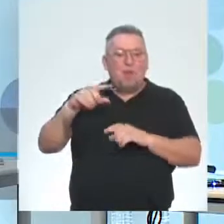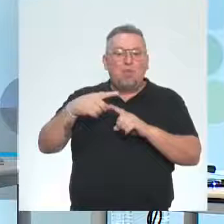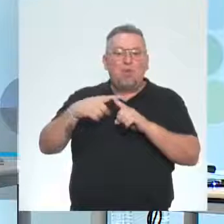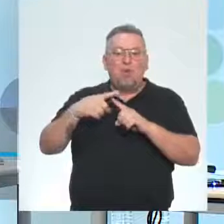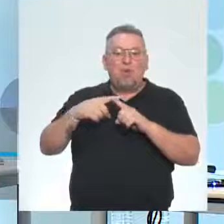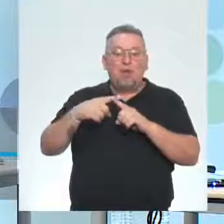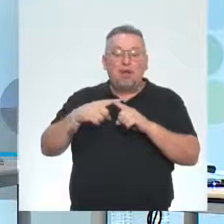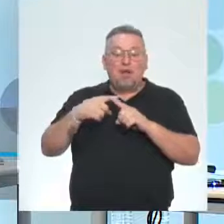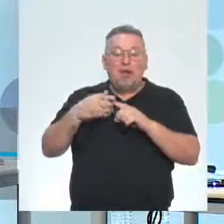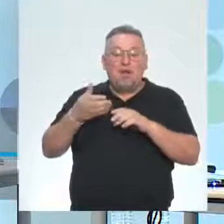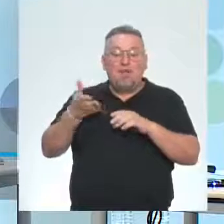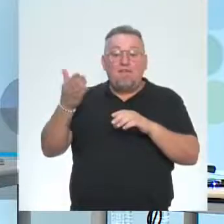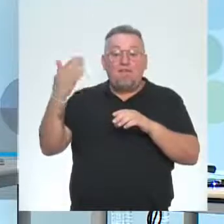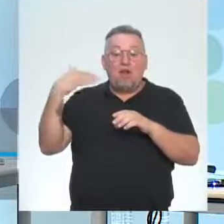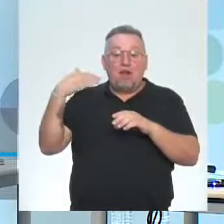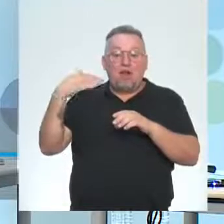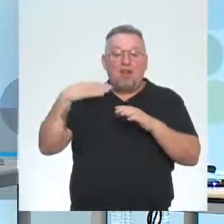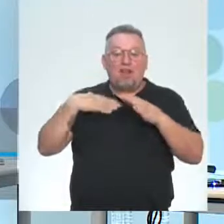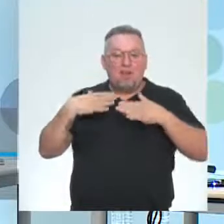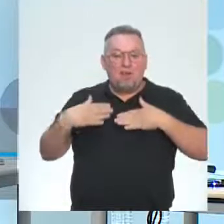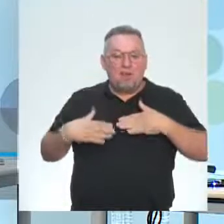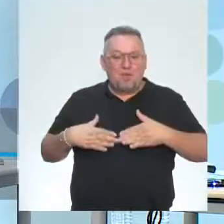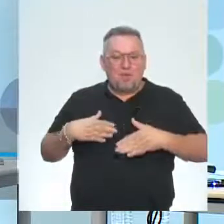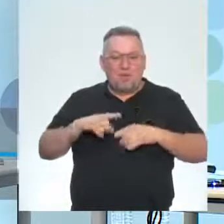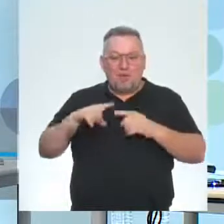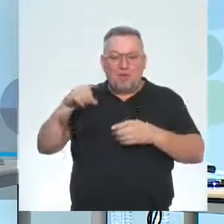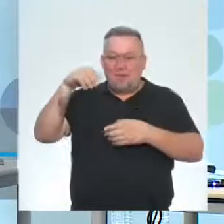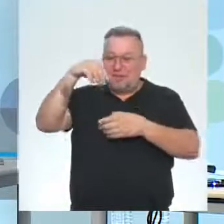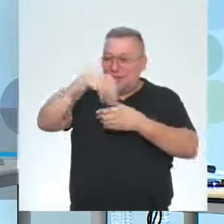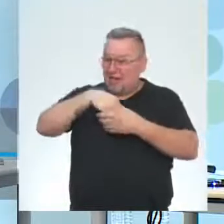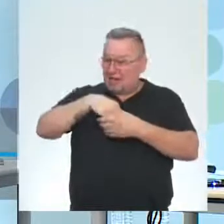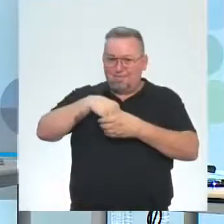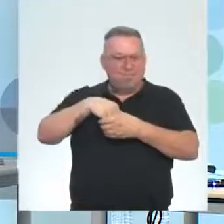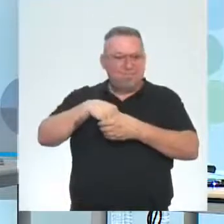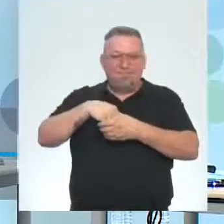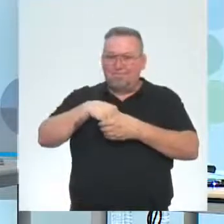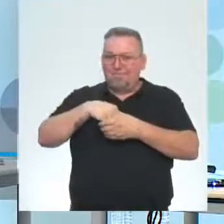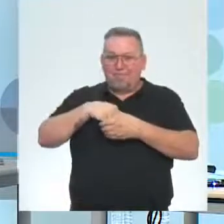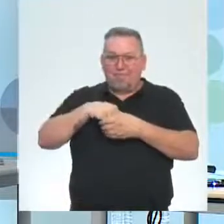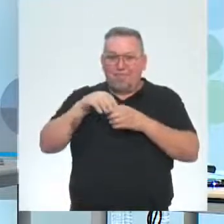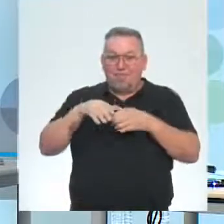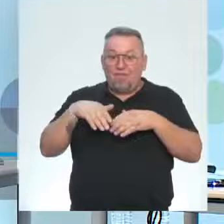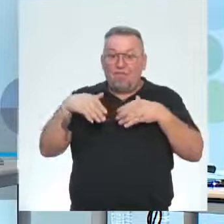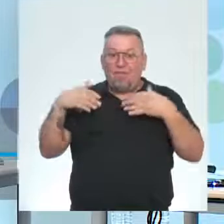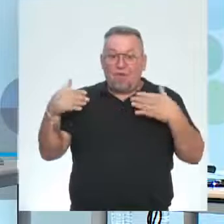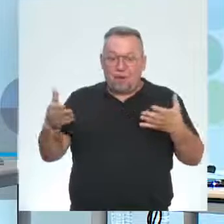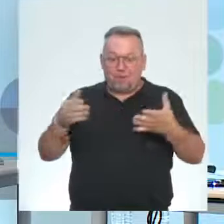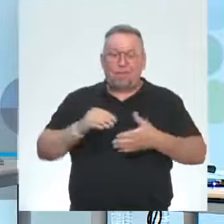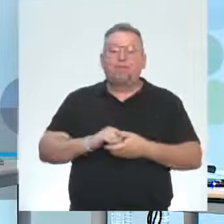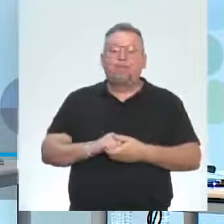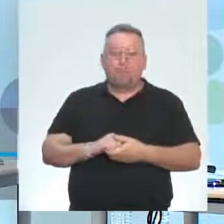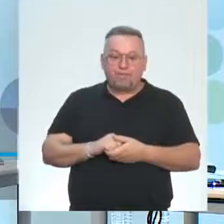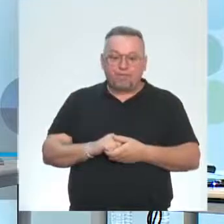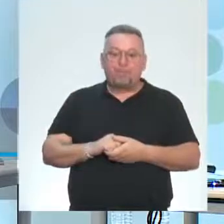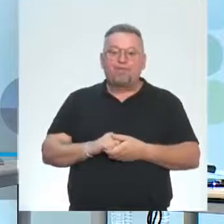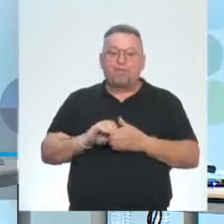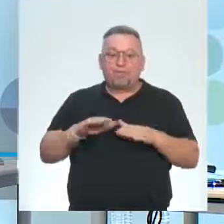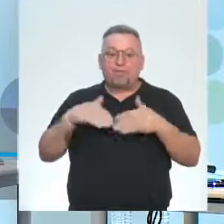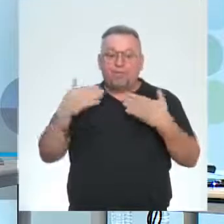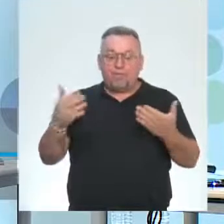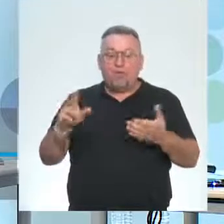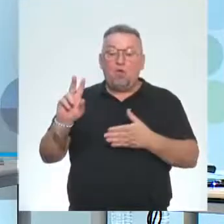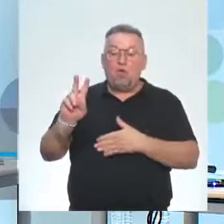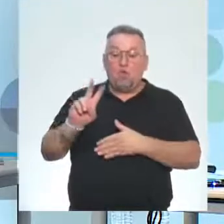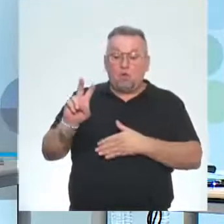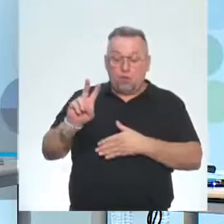medida externa do corpo, tá certo? Não é a medida interna, é a medida externa, tá bom? Então, o volume